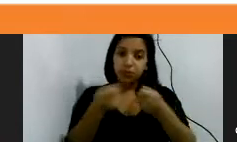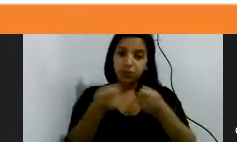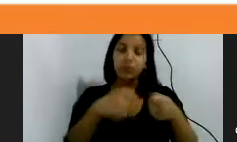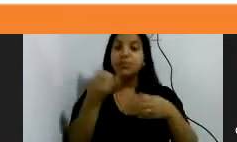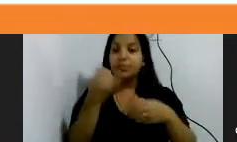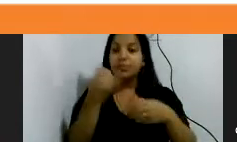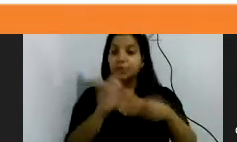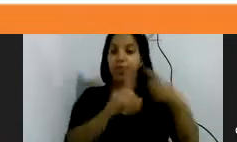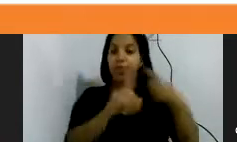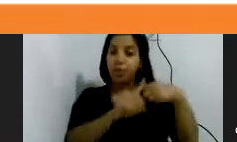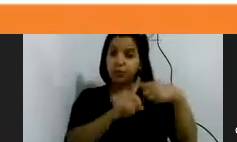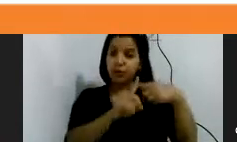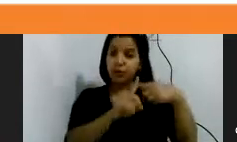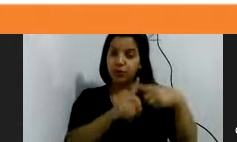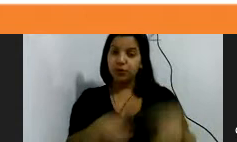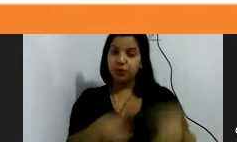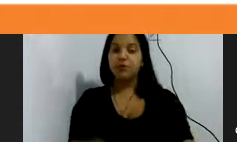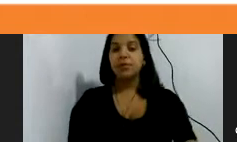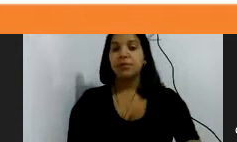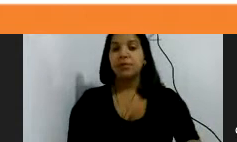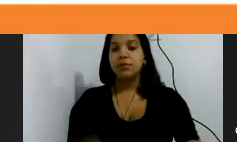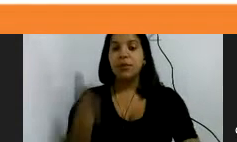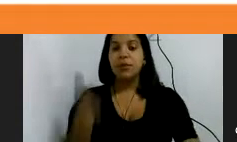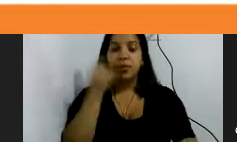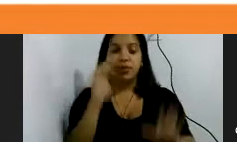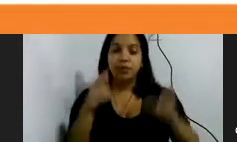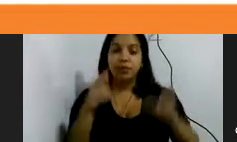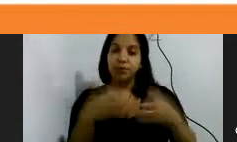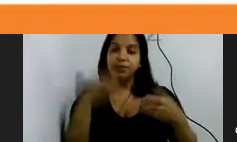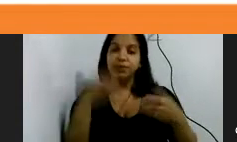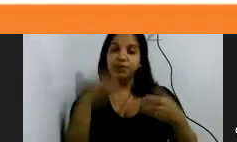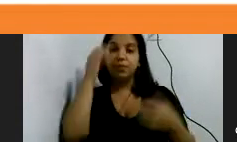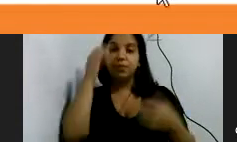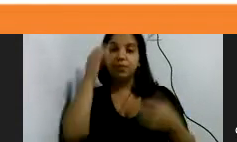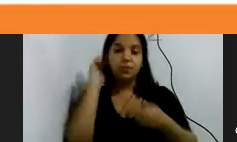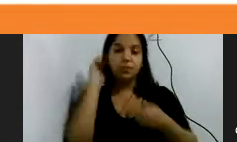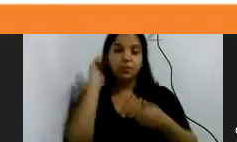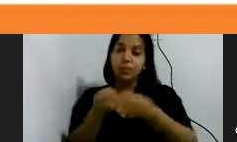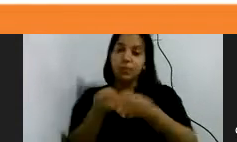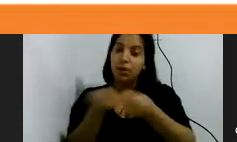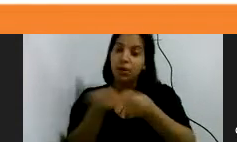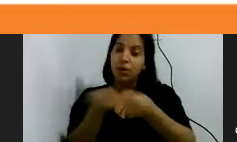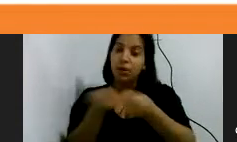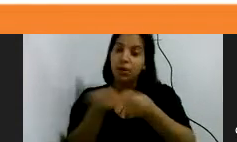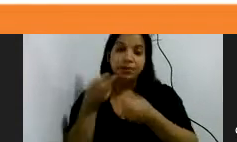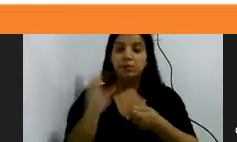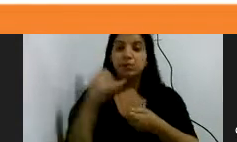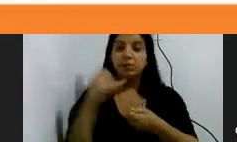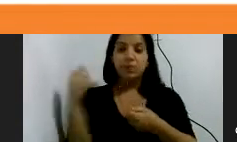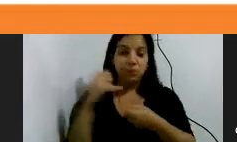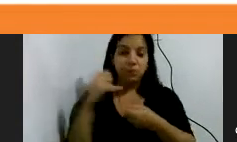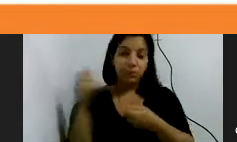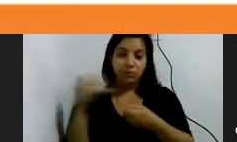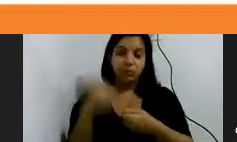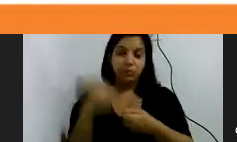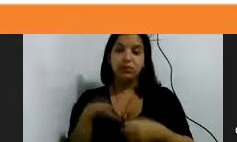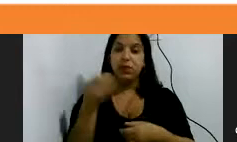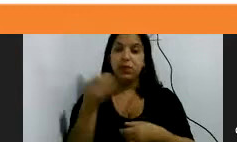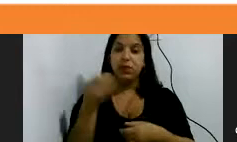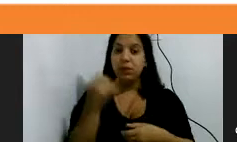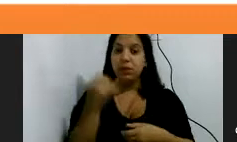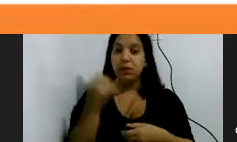for positivo, a gente vê uma aglutinação. E o controle, ele sempre tem que ser negativo. Então, se ele